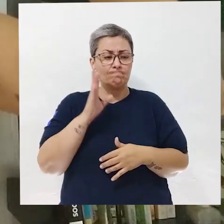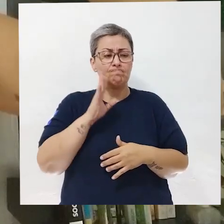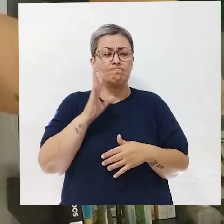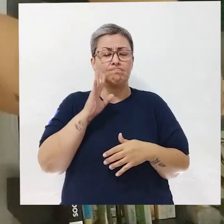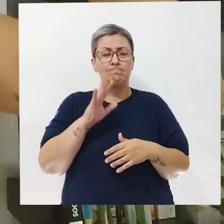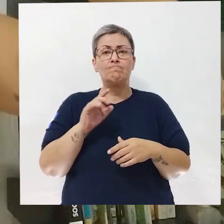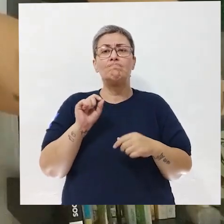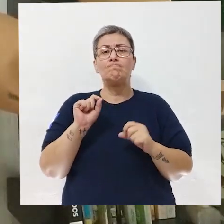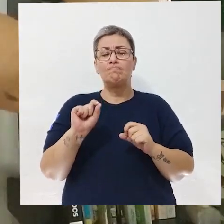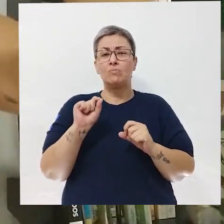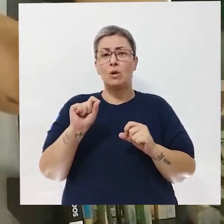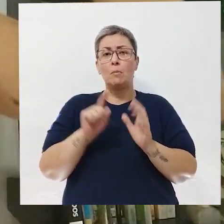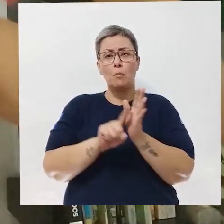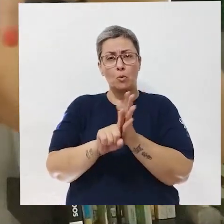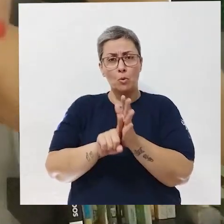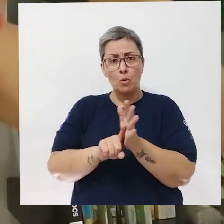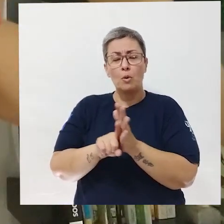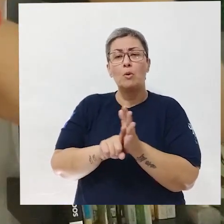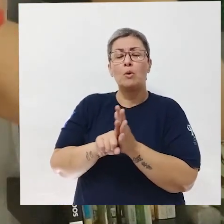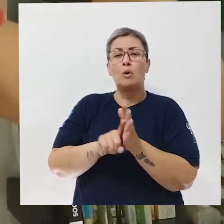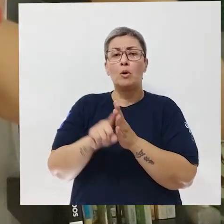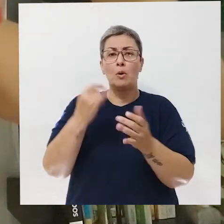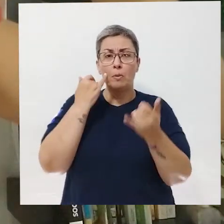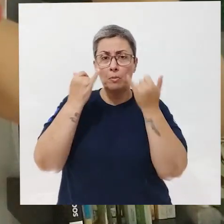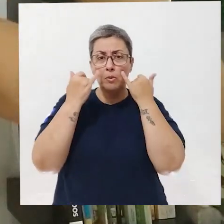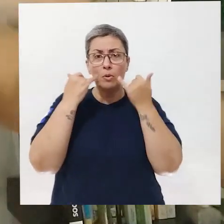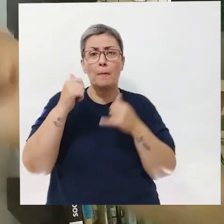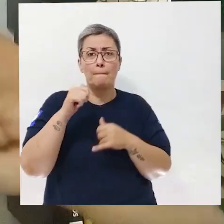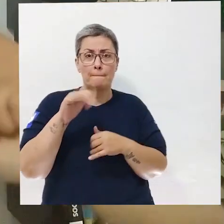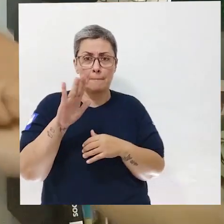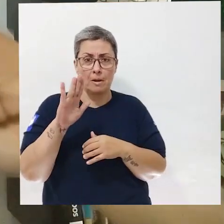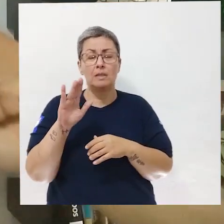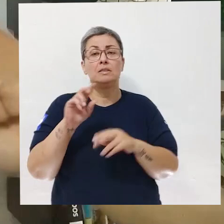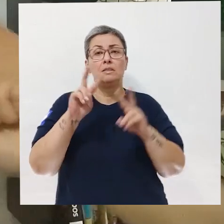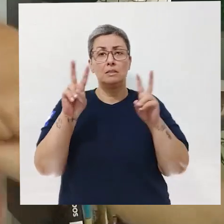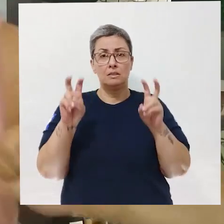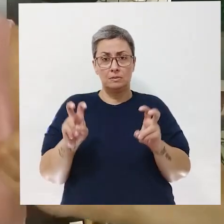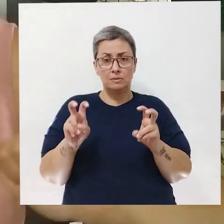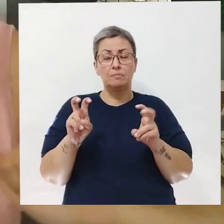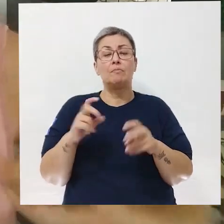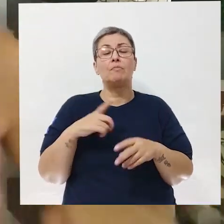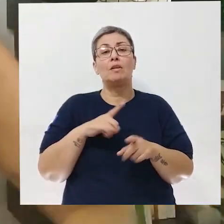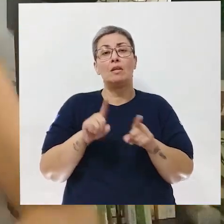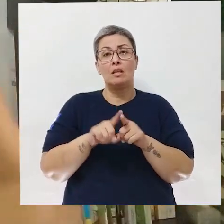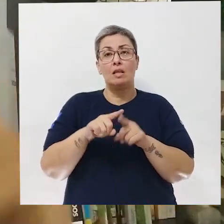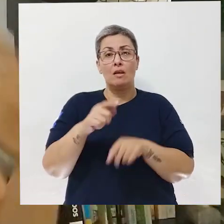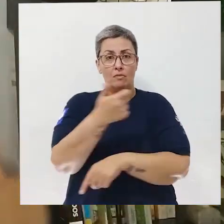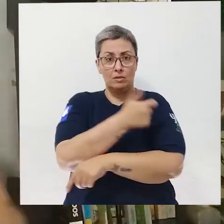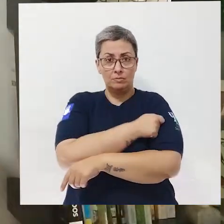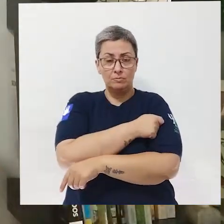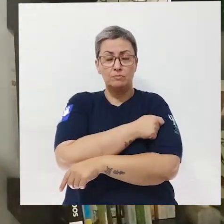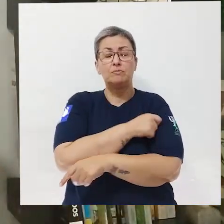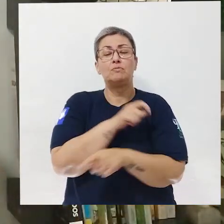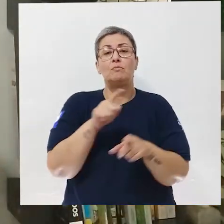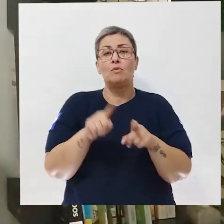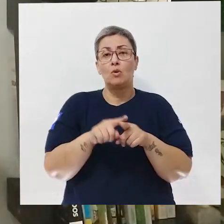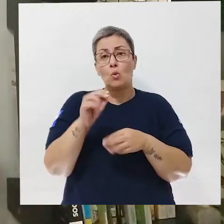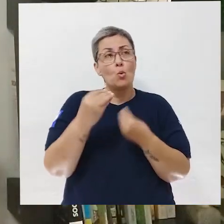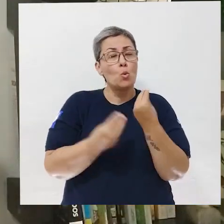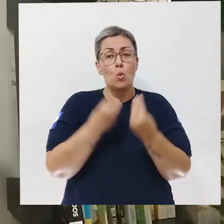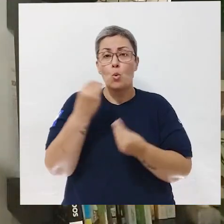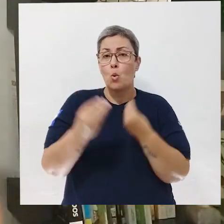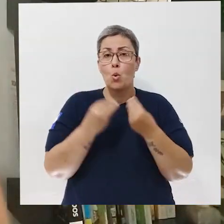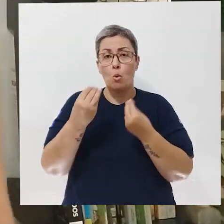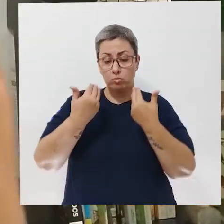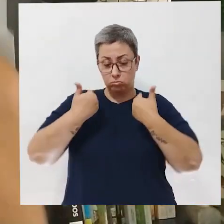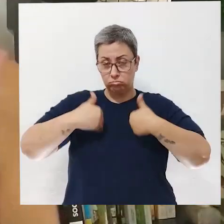vocês pesquisarem e se informarem um pouquinho mais sobre esse assunto aí da vacina, né, de como ela